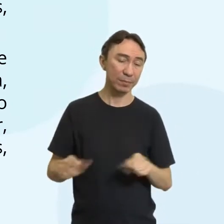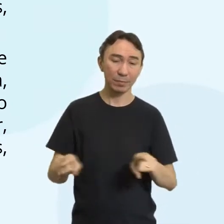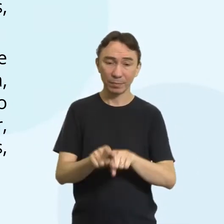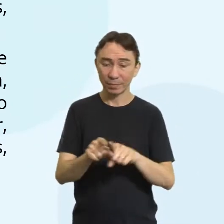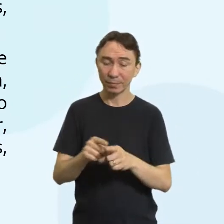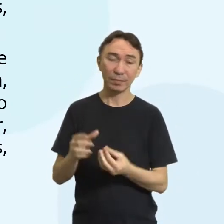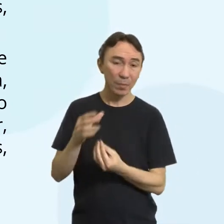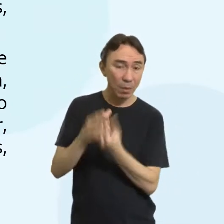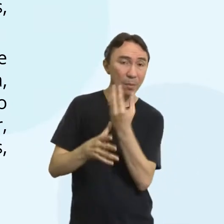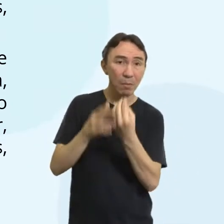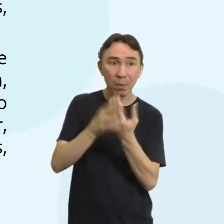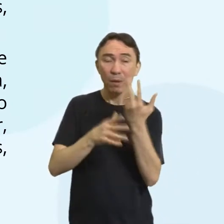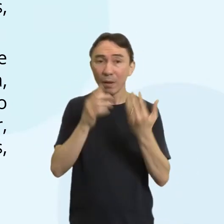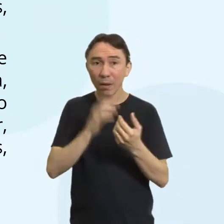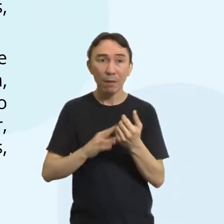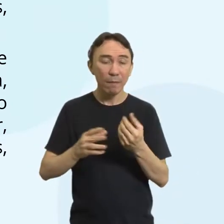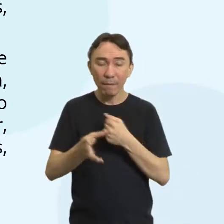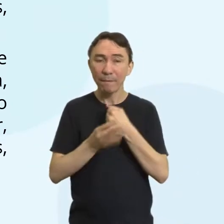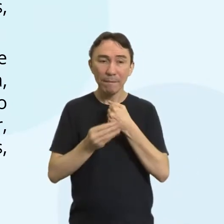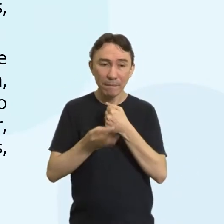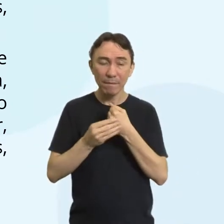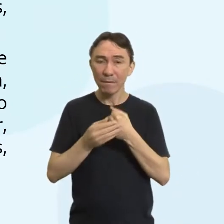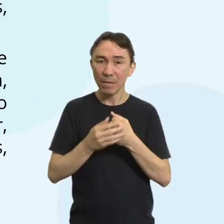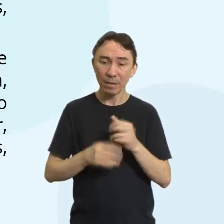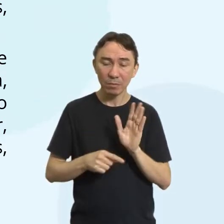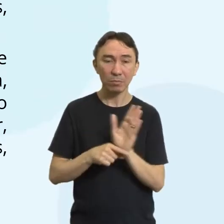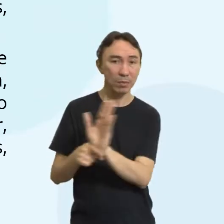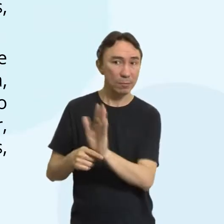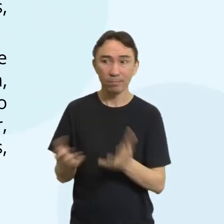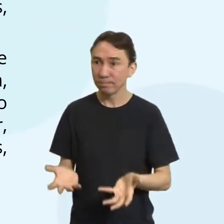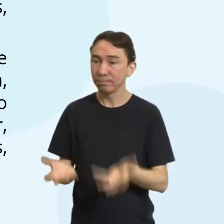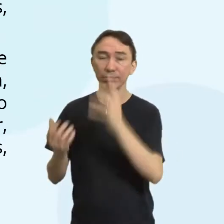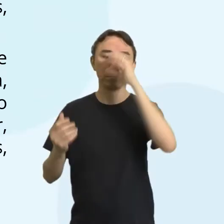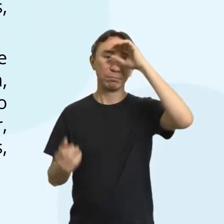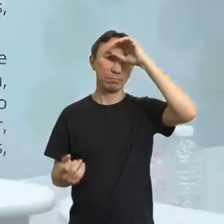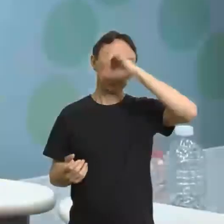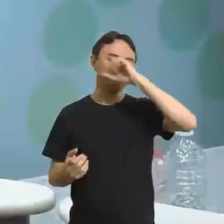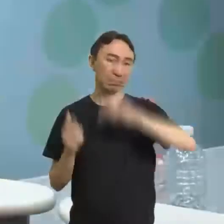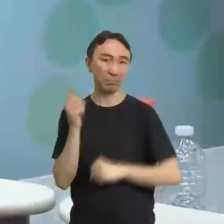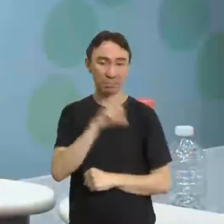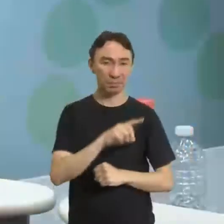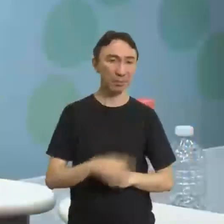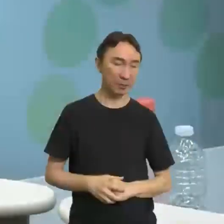resolver problemas e potencializar as aprendizagens. Bom,